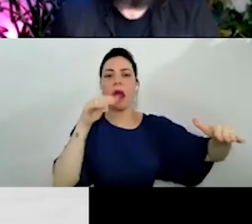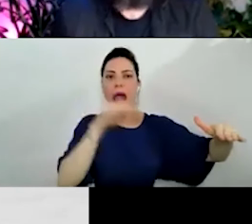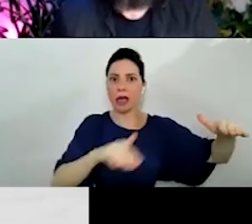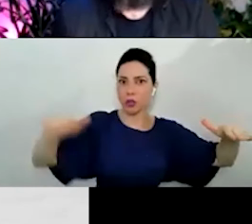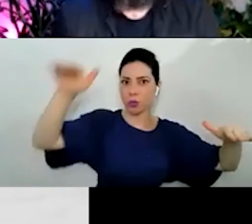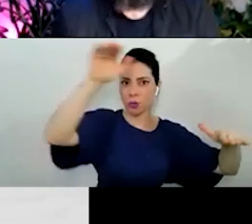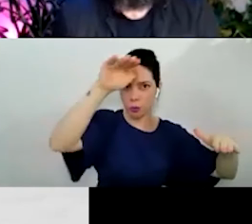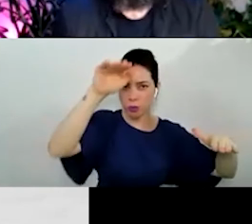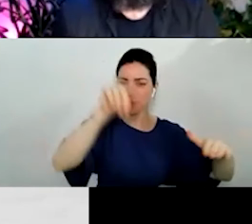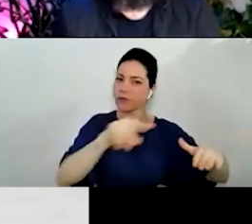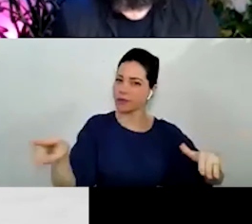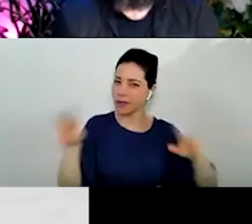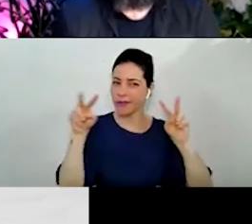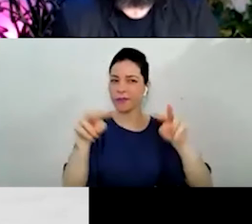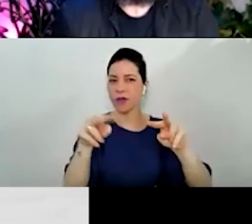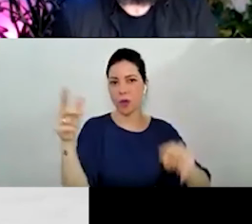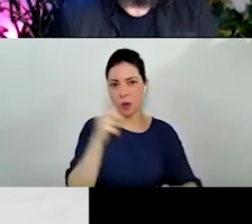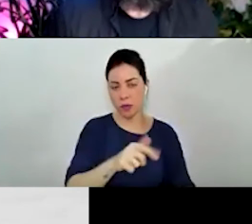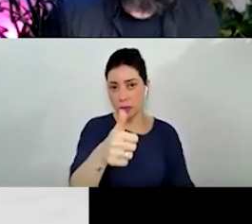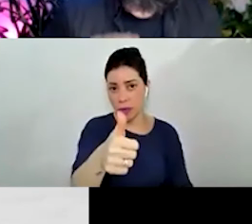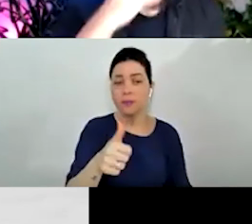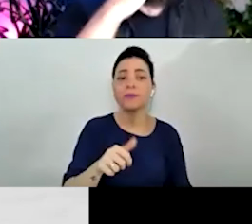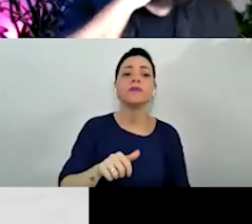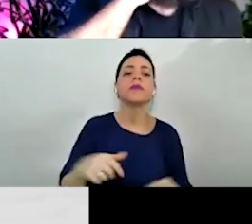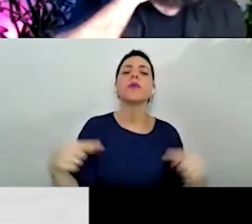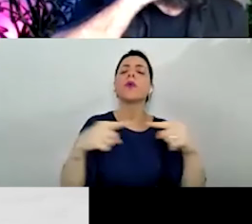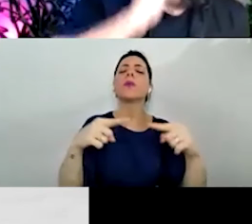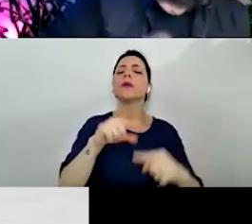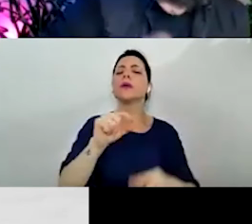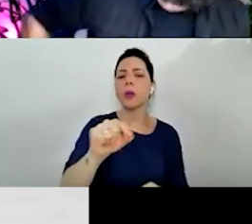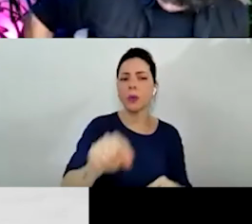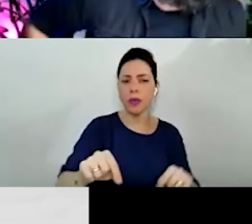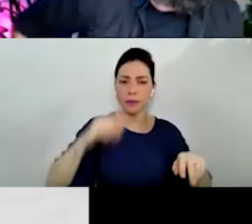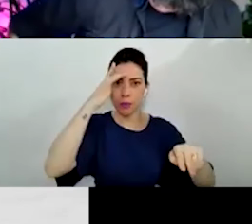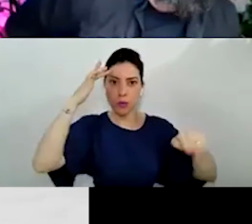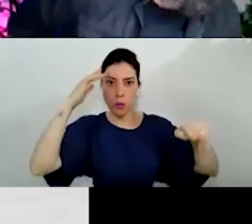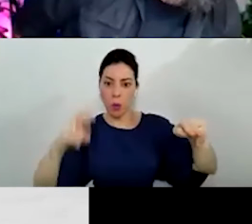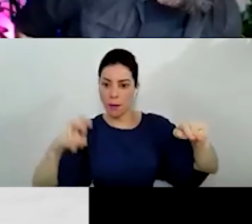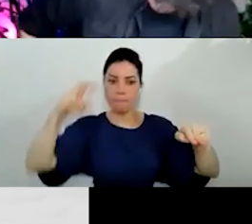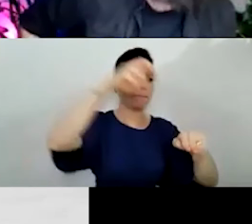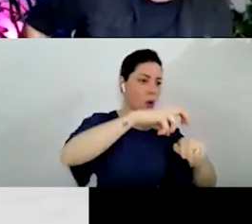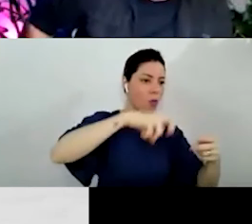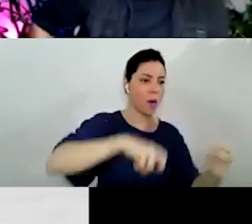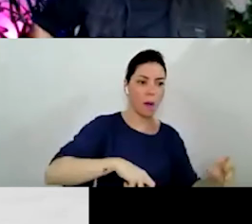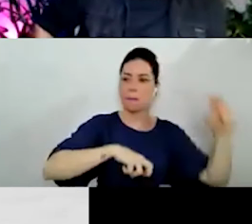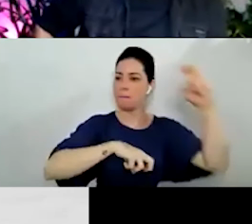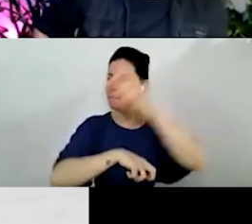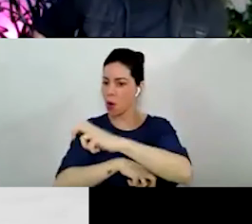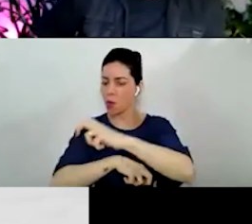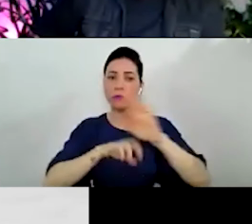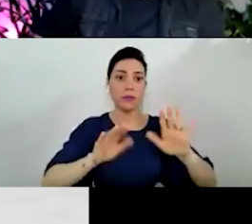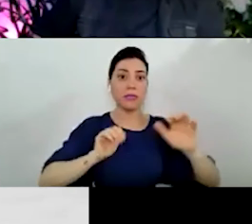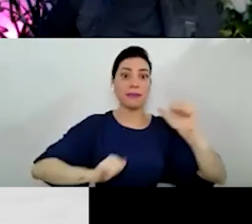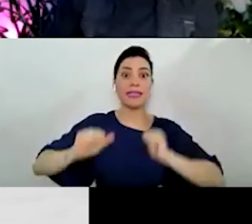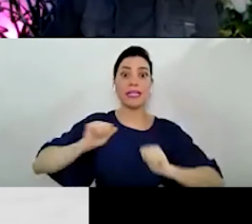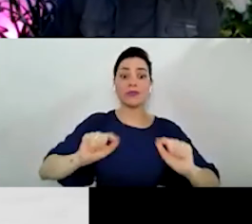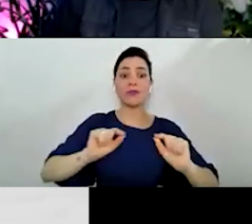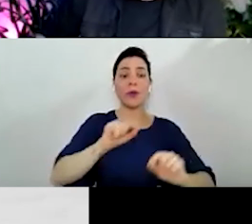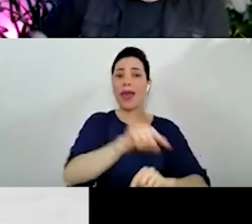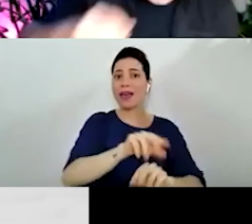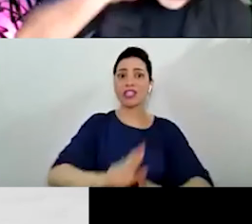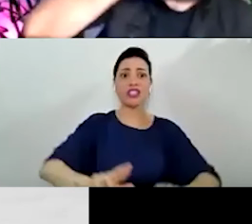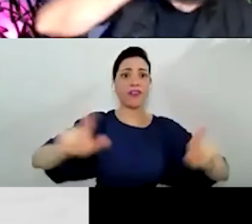lado direito então a expectativa de saltar esse buraco é diferente para as pessoas para criança esse buraco Aí enorme para